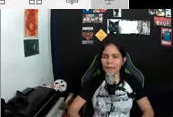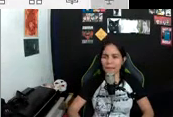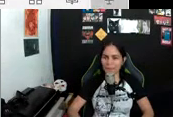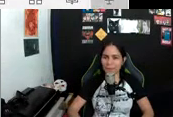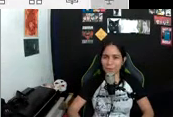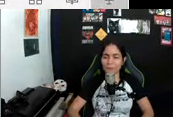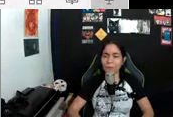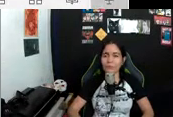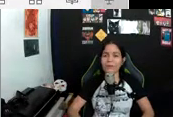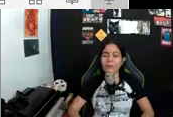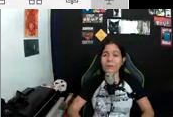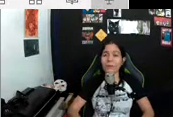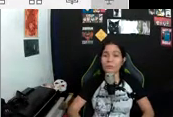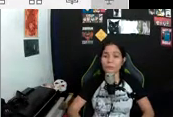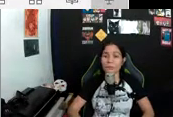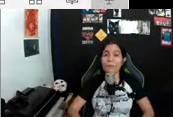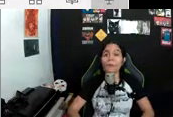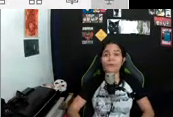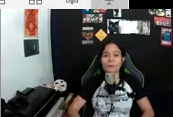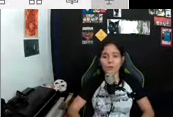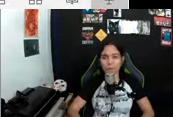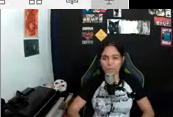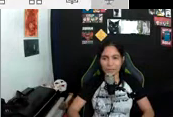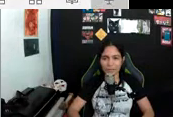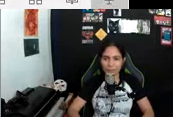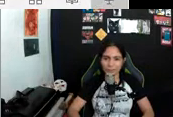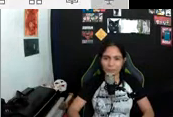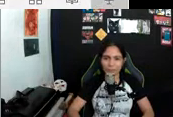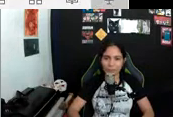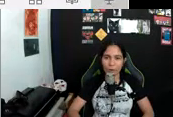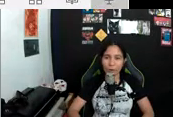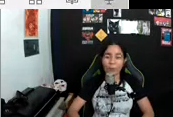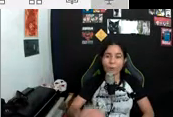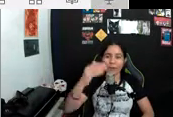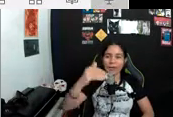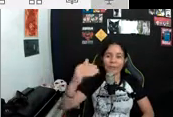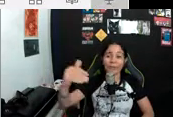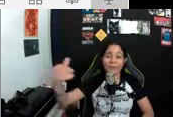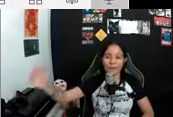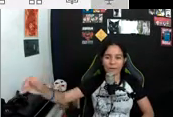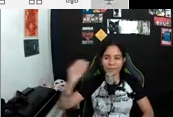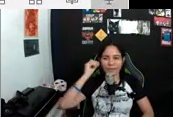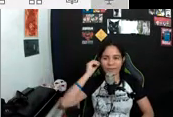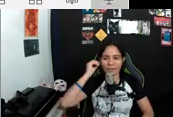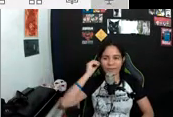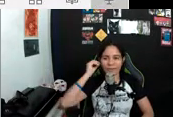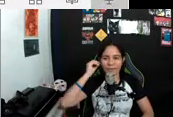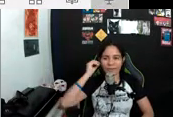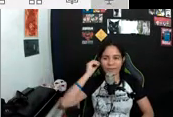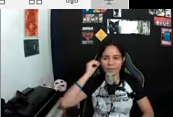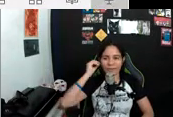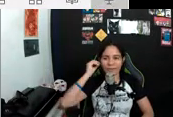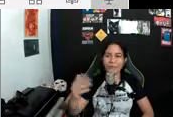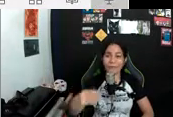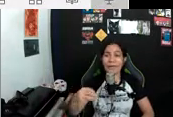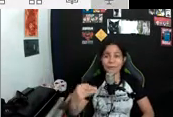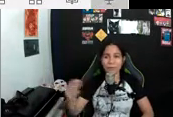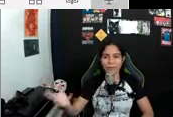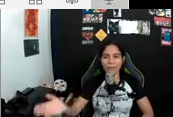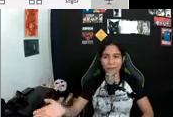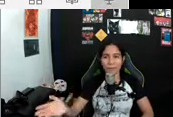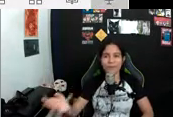aqui tá errado. Quando foi ver, ele falsificou a assinatura do médico, porque ele trouxe vários atestados, e aí quando